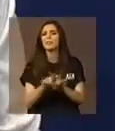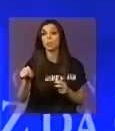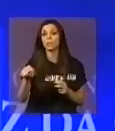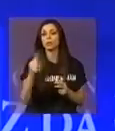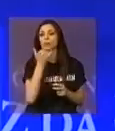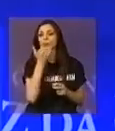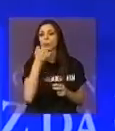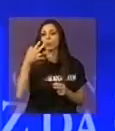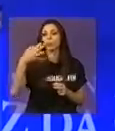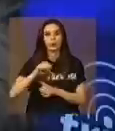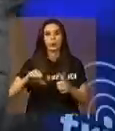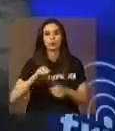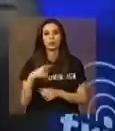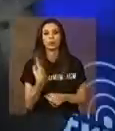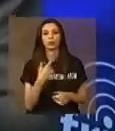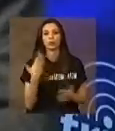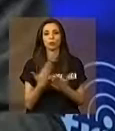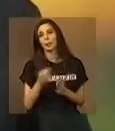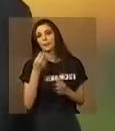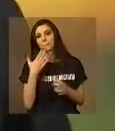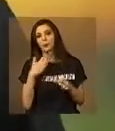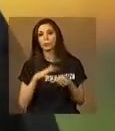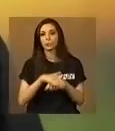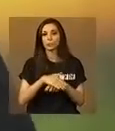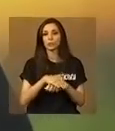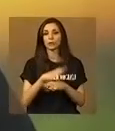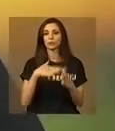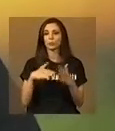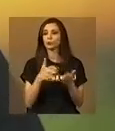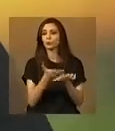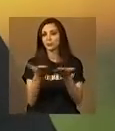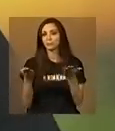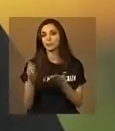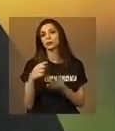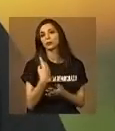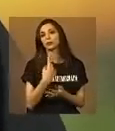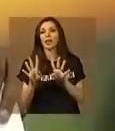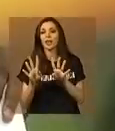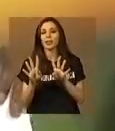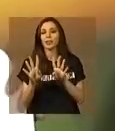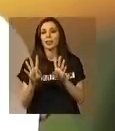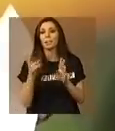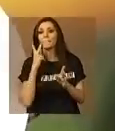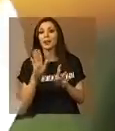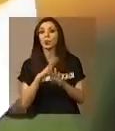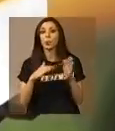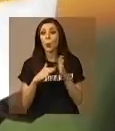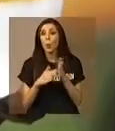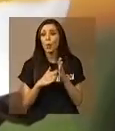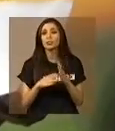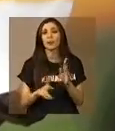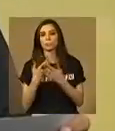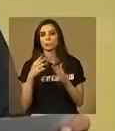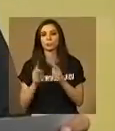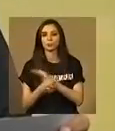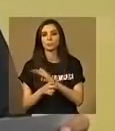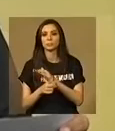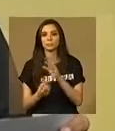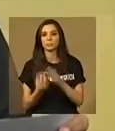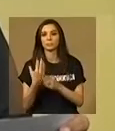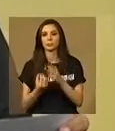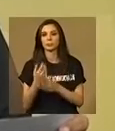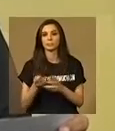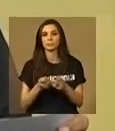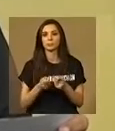de governo e debater entre si, além de responder perguntas temáticas elaboradas pelos jornalistas da Rede